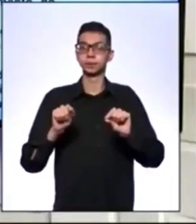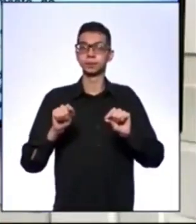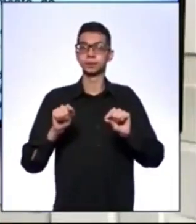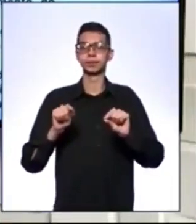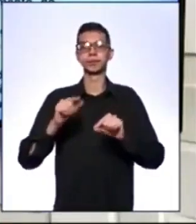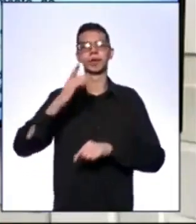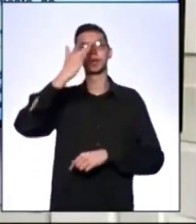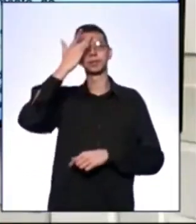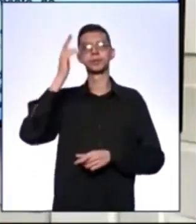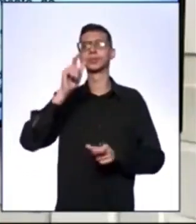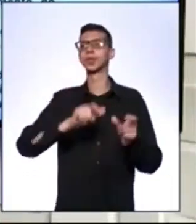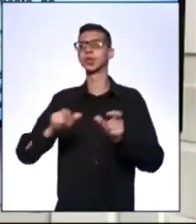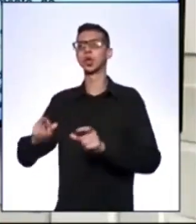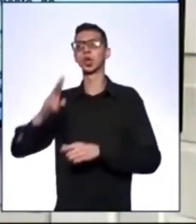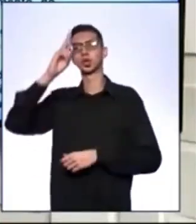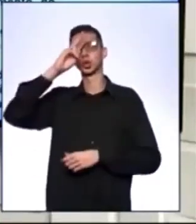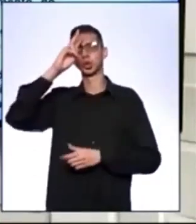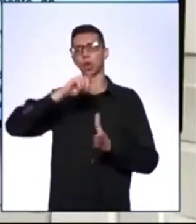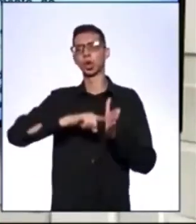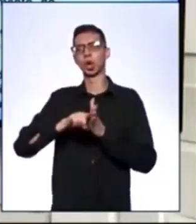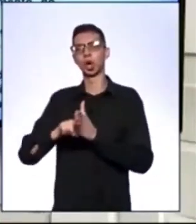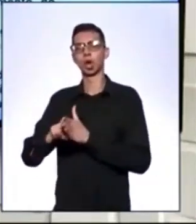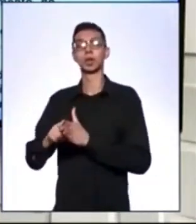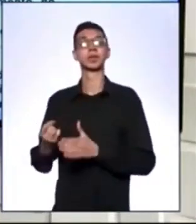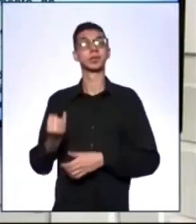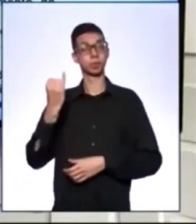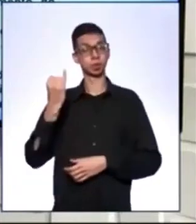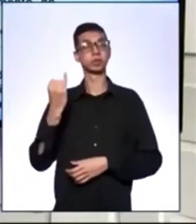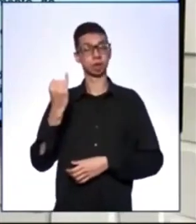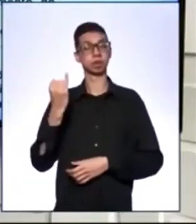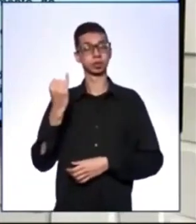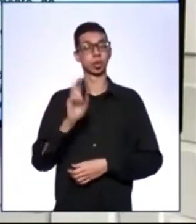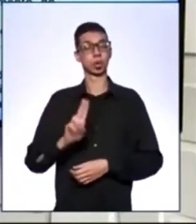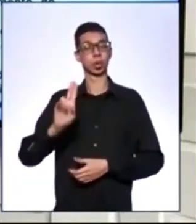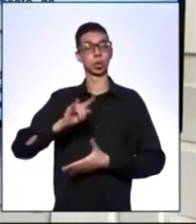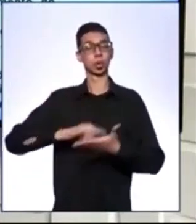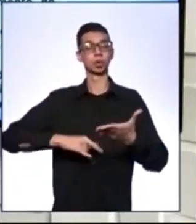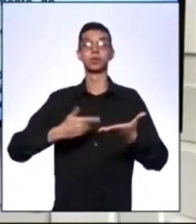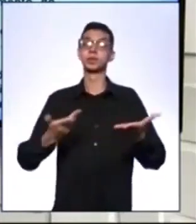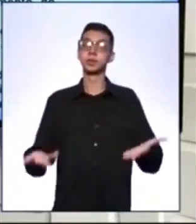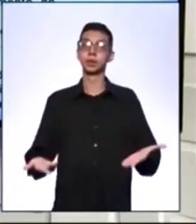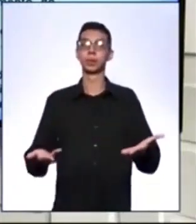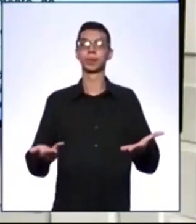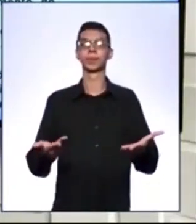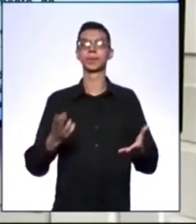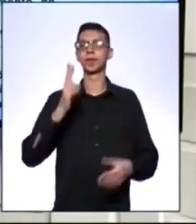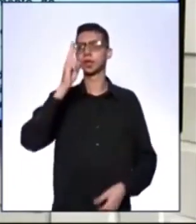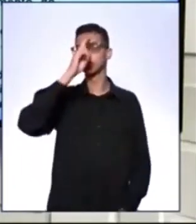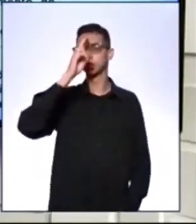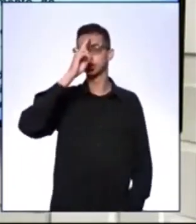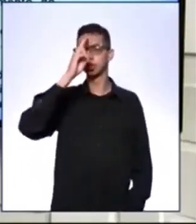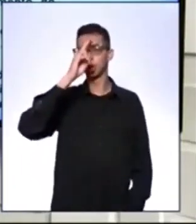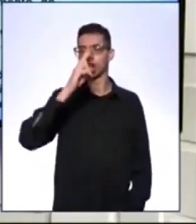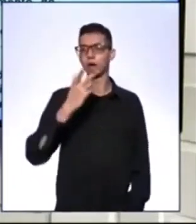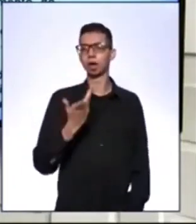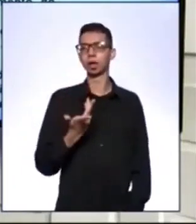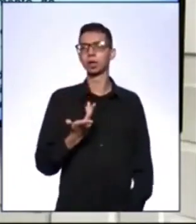pelos historiadores e tão importantes para o historiador, a história ela não é estática,